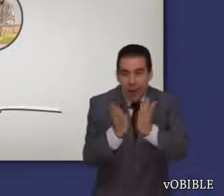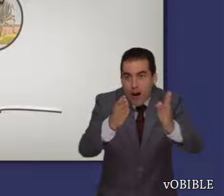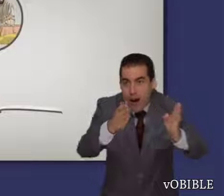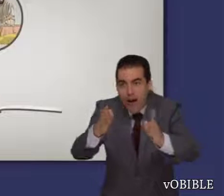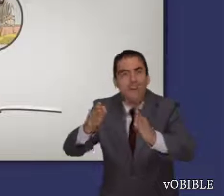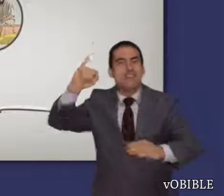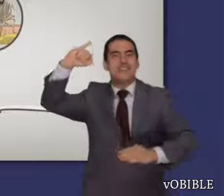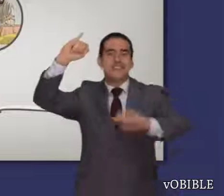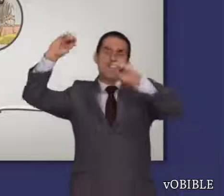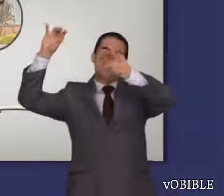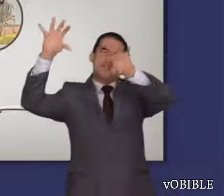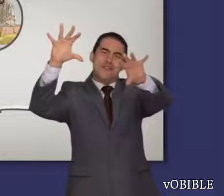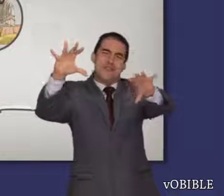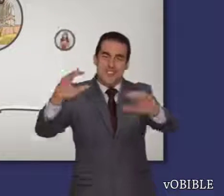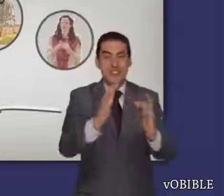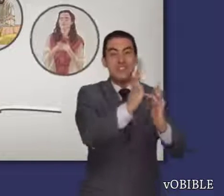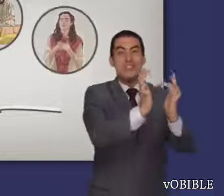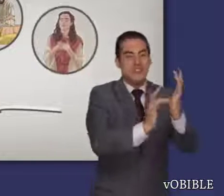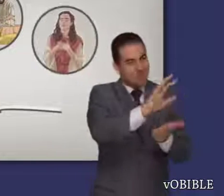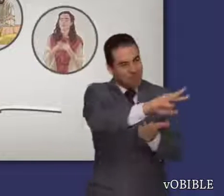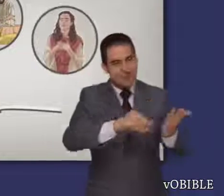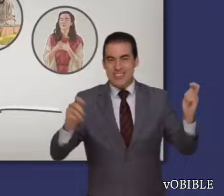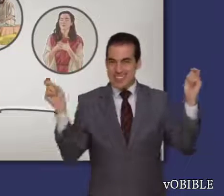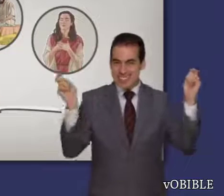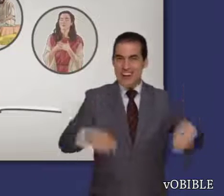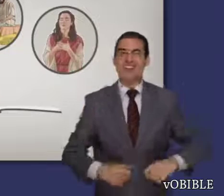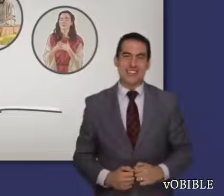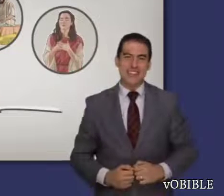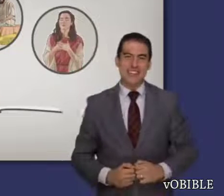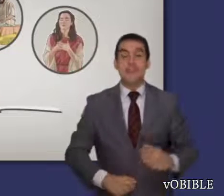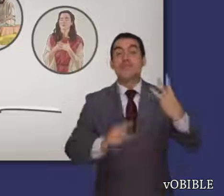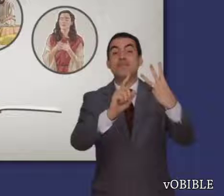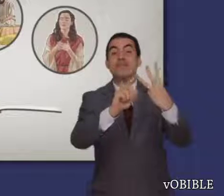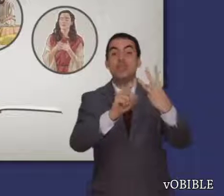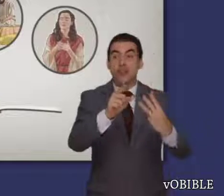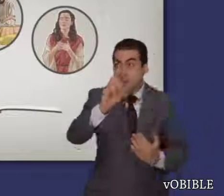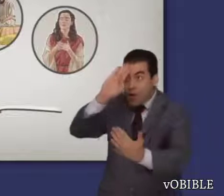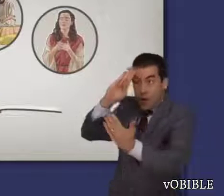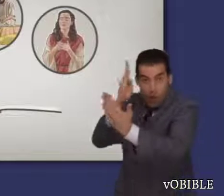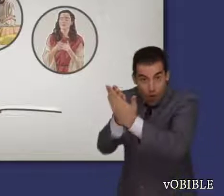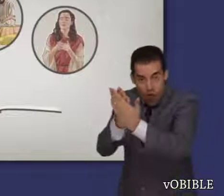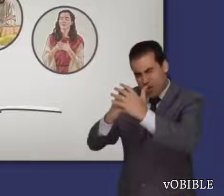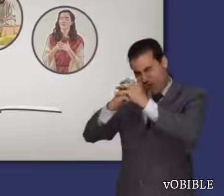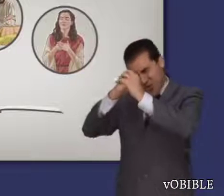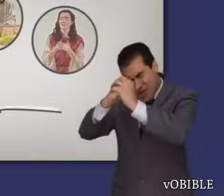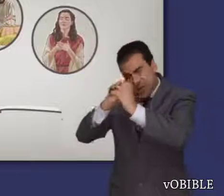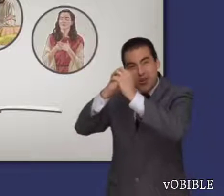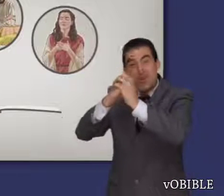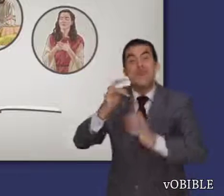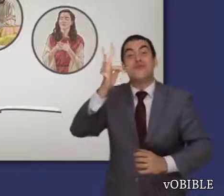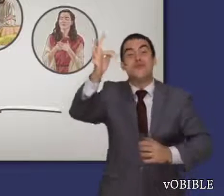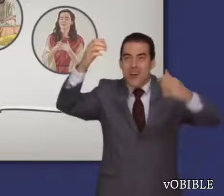a mesma atitude de Cristo. E como os que confiam em Jeová e fazem orações têm verdadeira paz